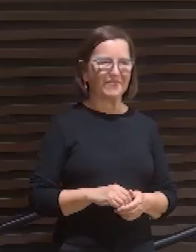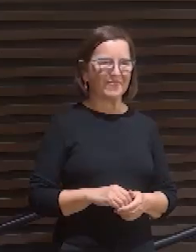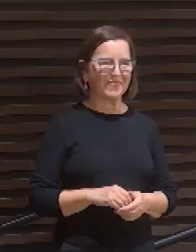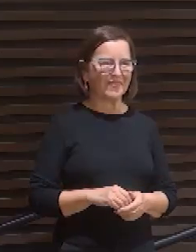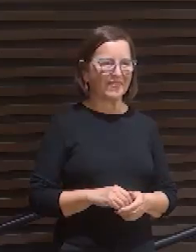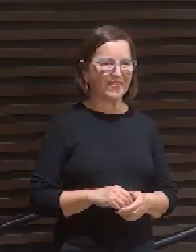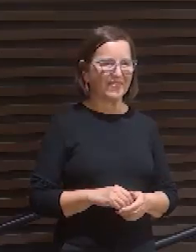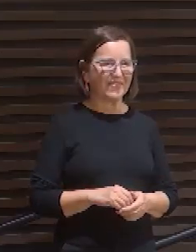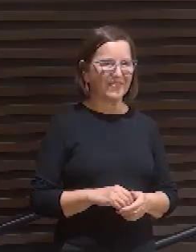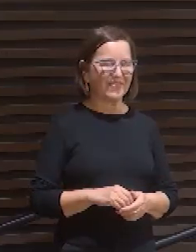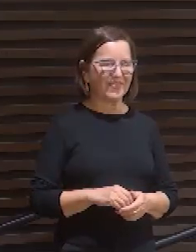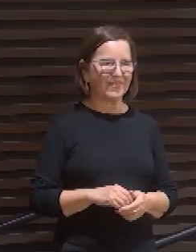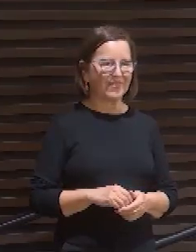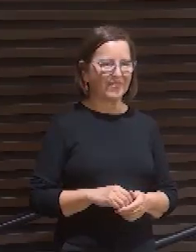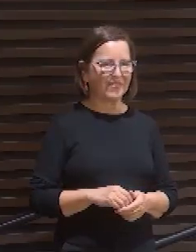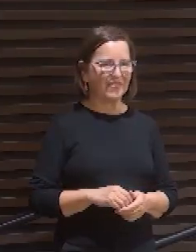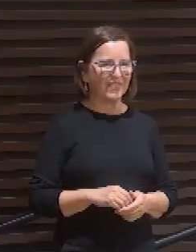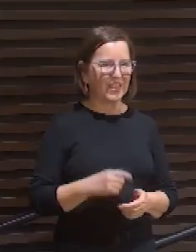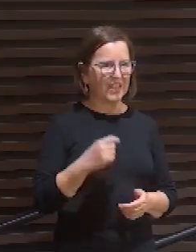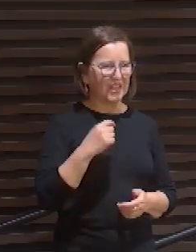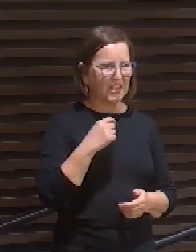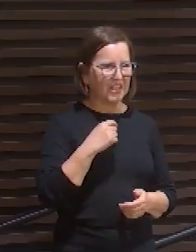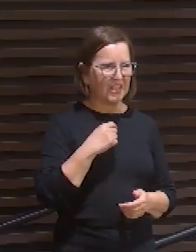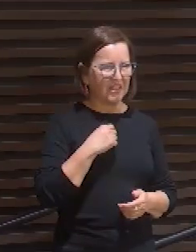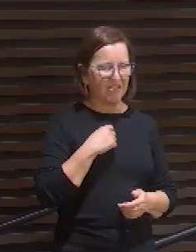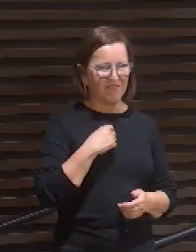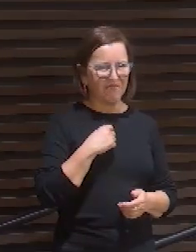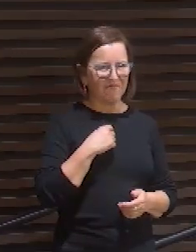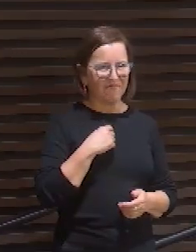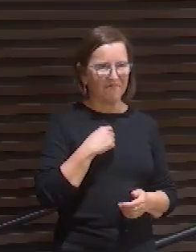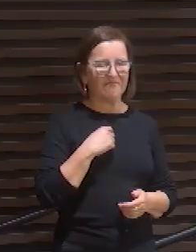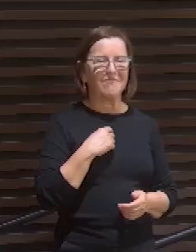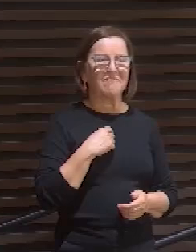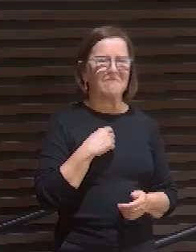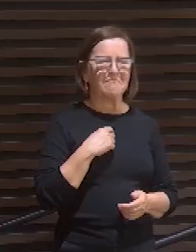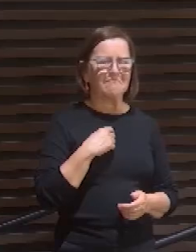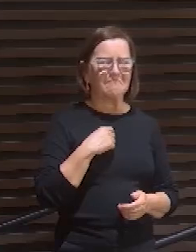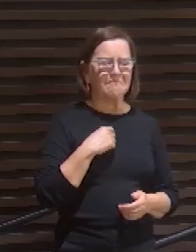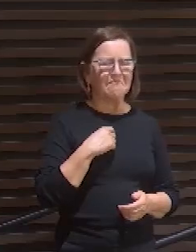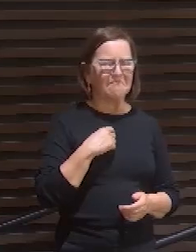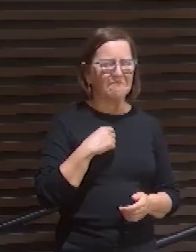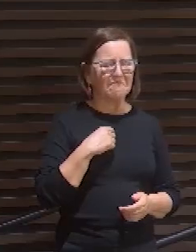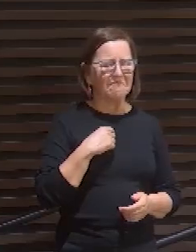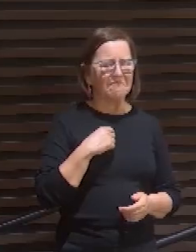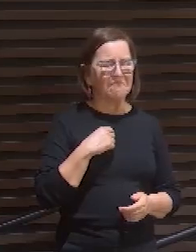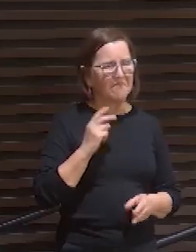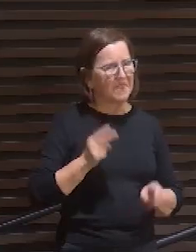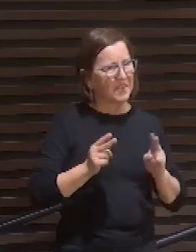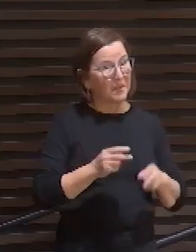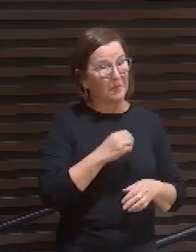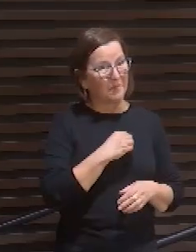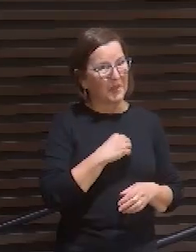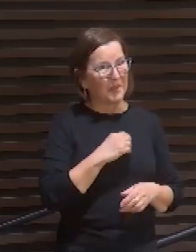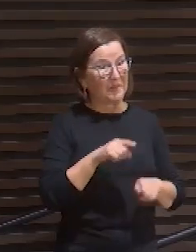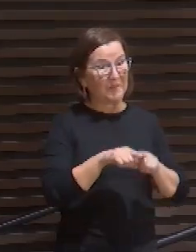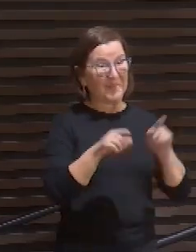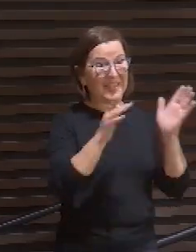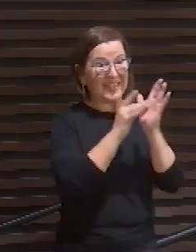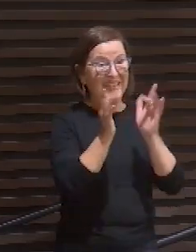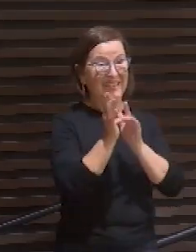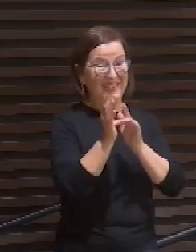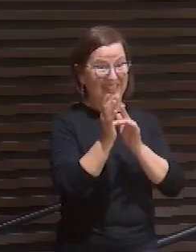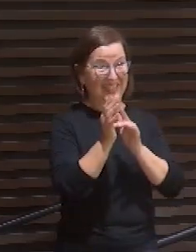Eu sou uma máquina de fazer pecado, mas Jesus Cristo é uma fonte de purificar pecado.